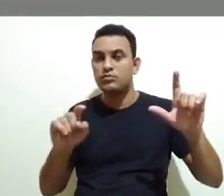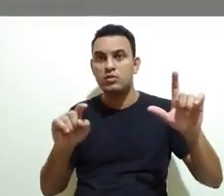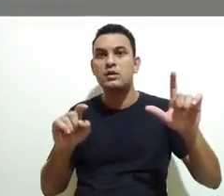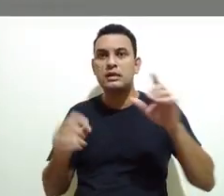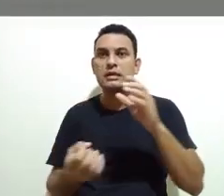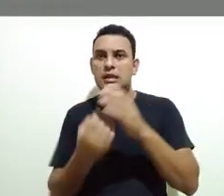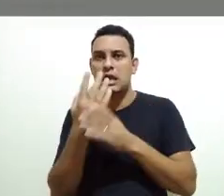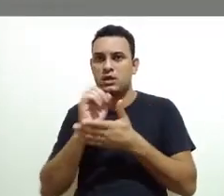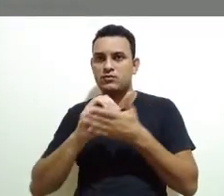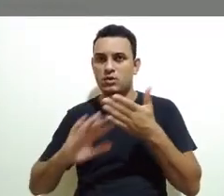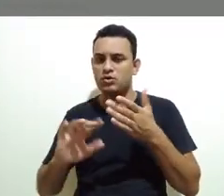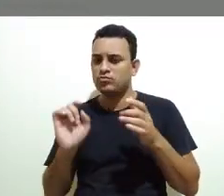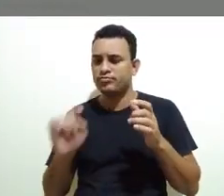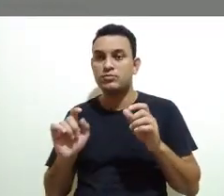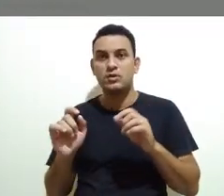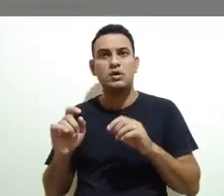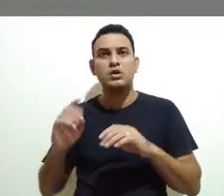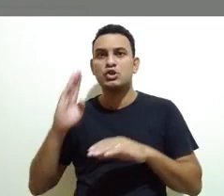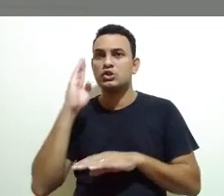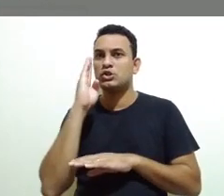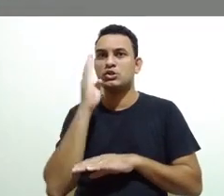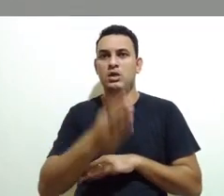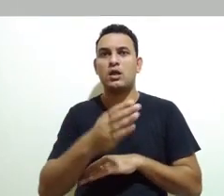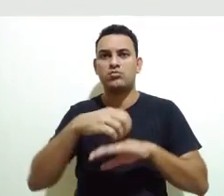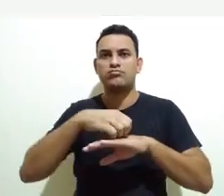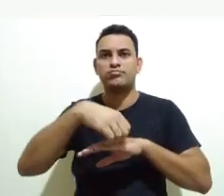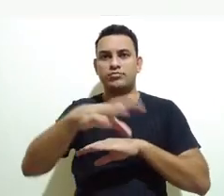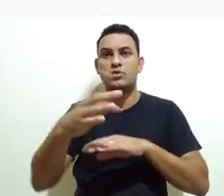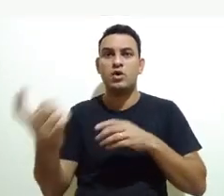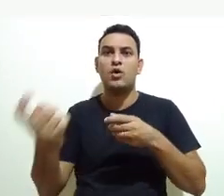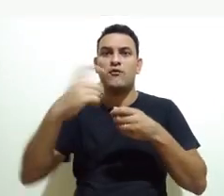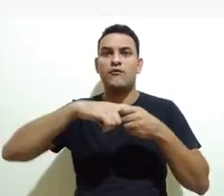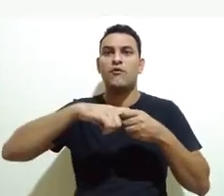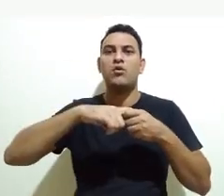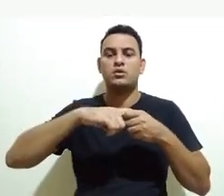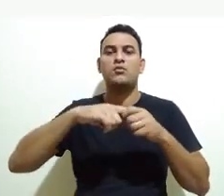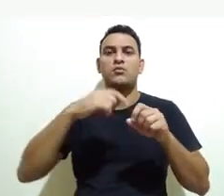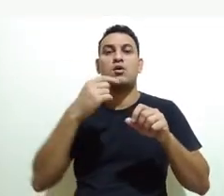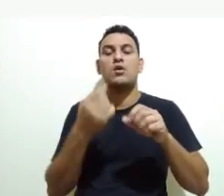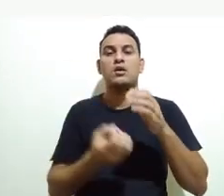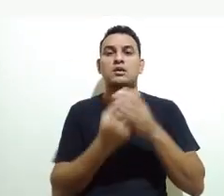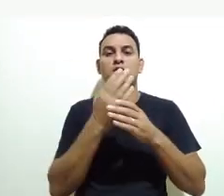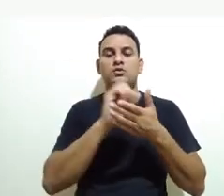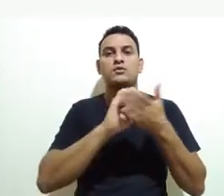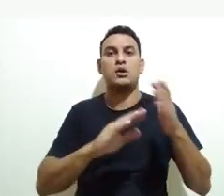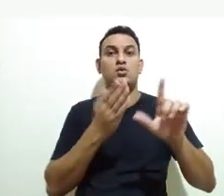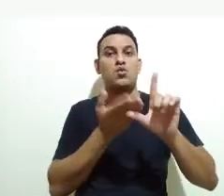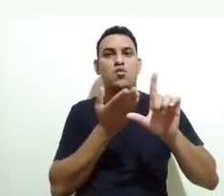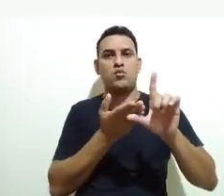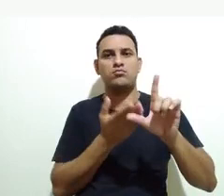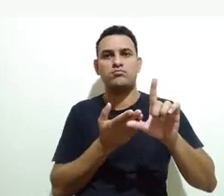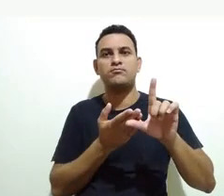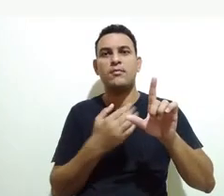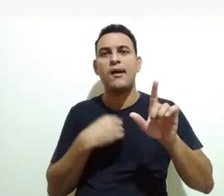mensagem. Basta clicar em Criar Atividade que você automaticamente retornará ao seu